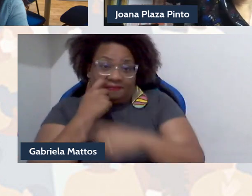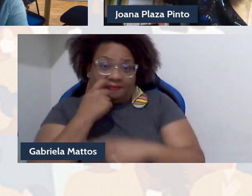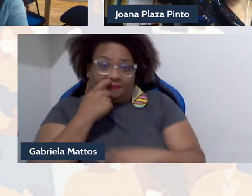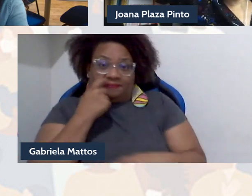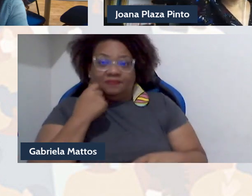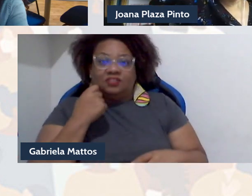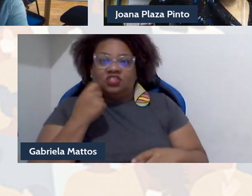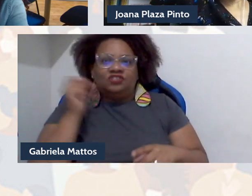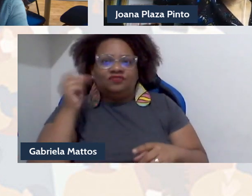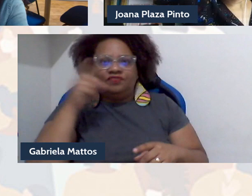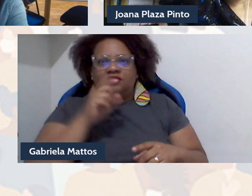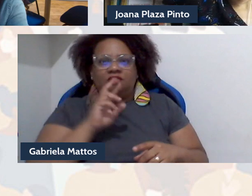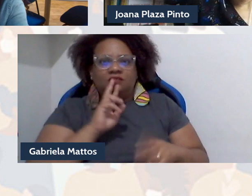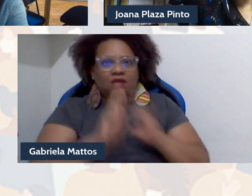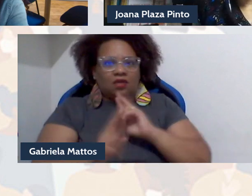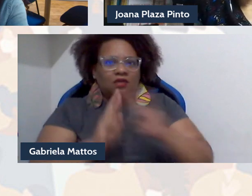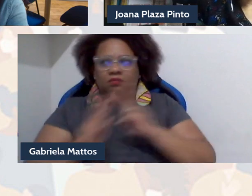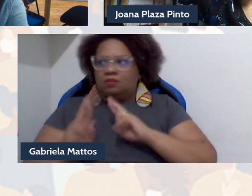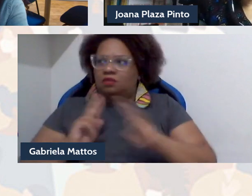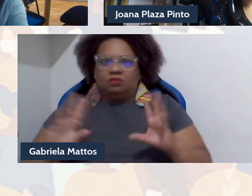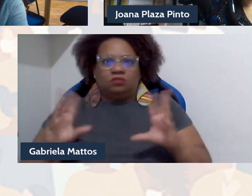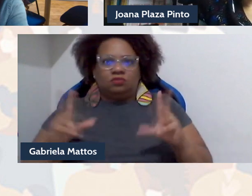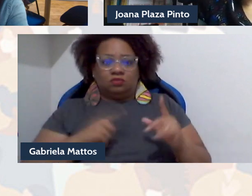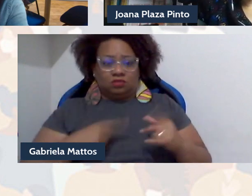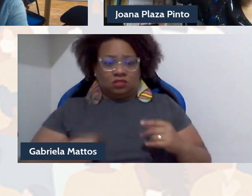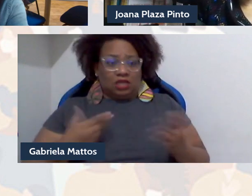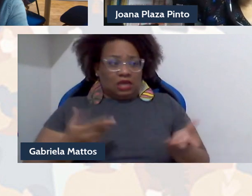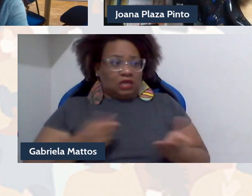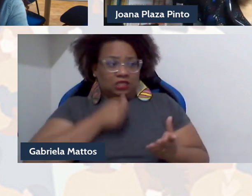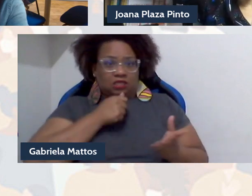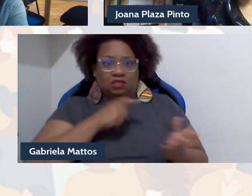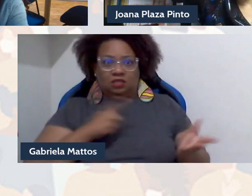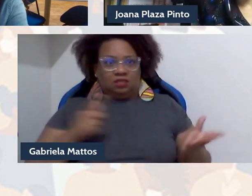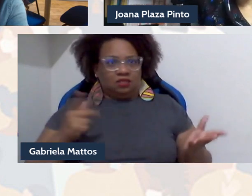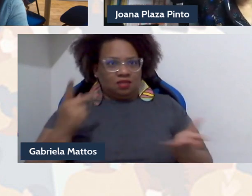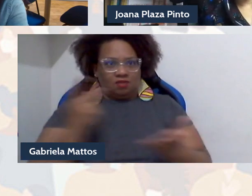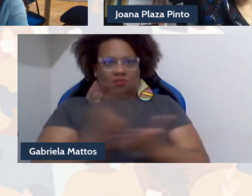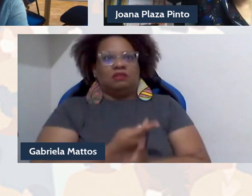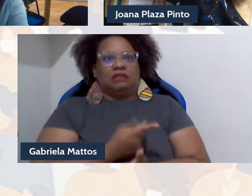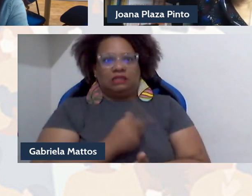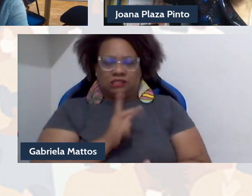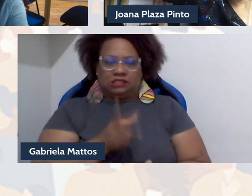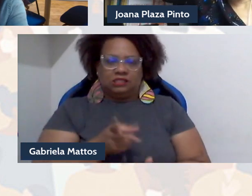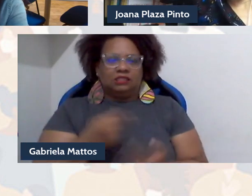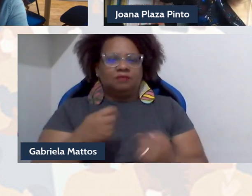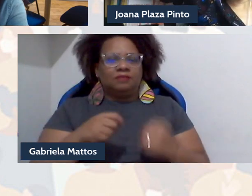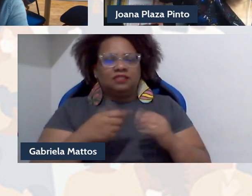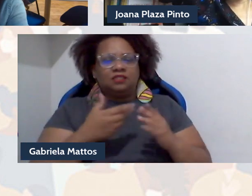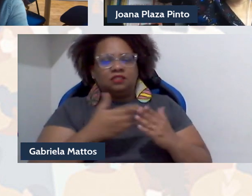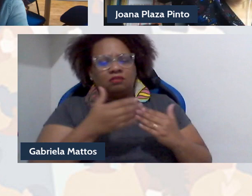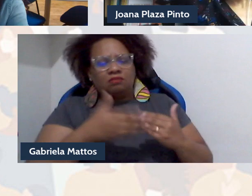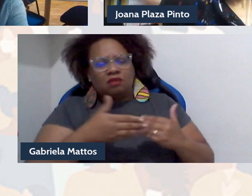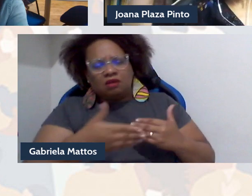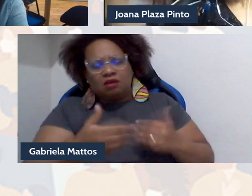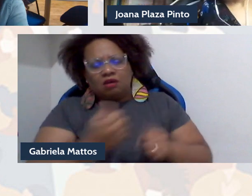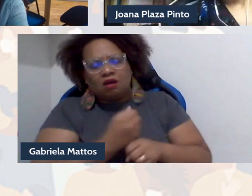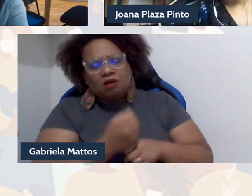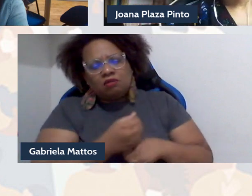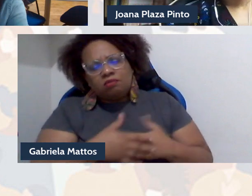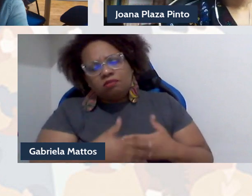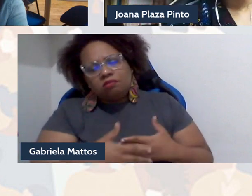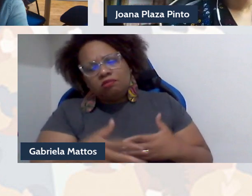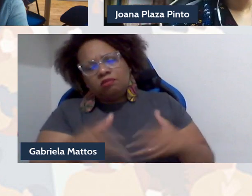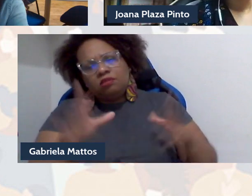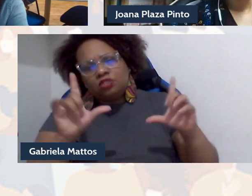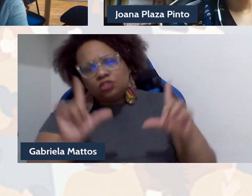respostas para tudo quando a gente ainda está no meio, né? A gente precisa de uma distância, né? De um distanciamento para